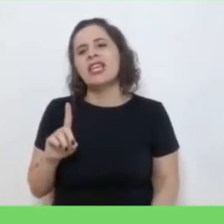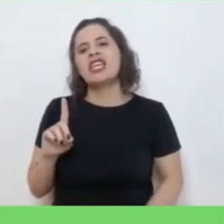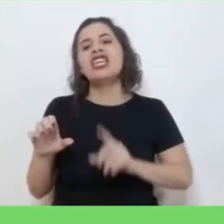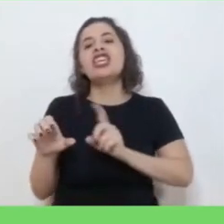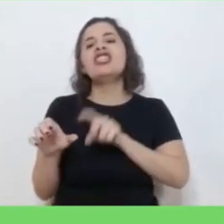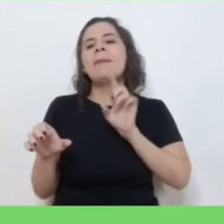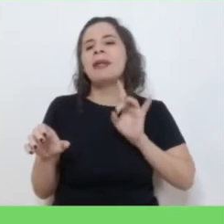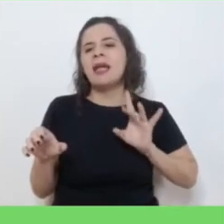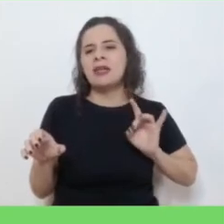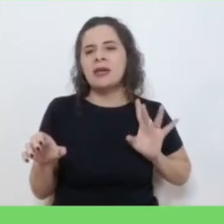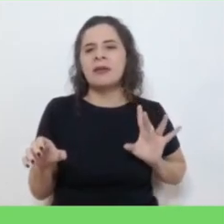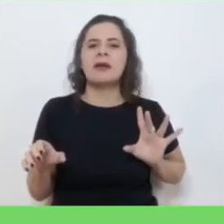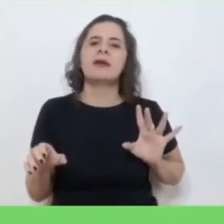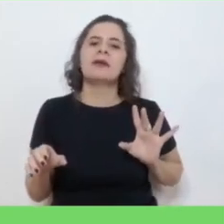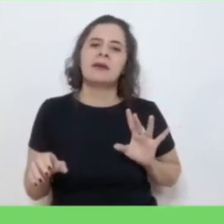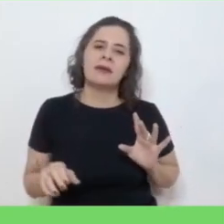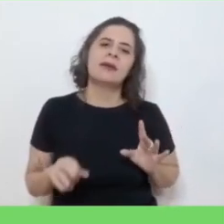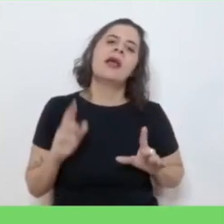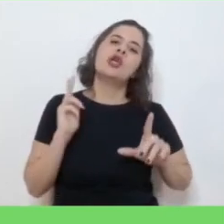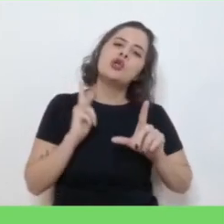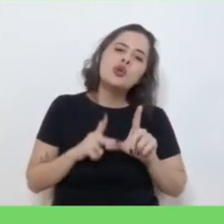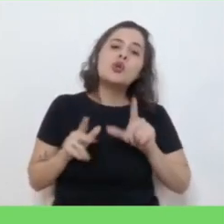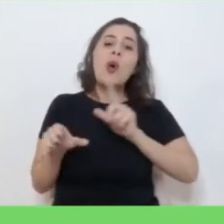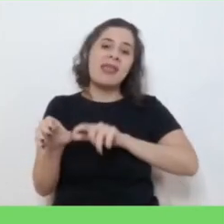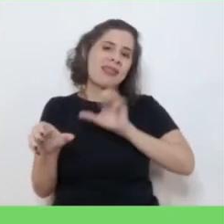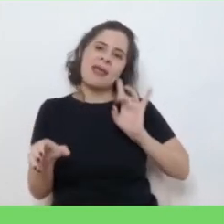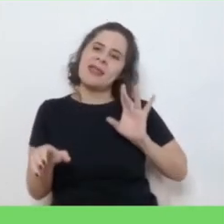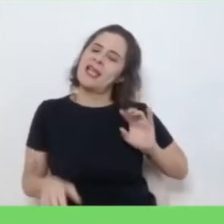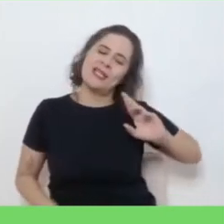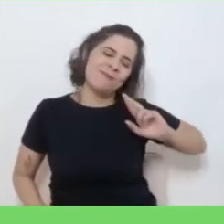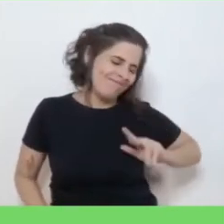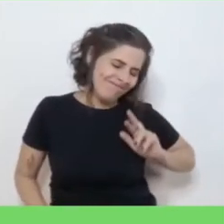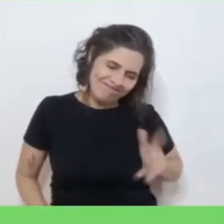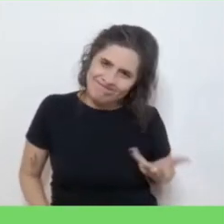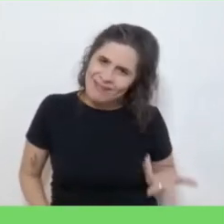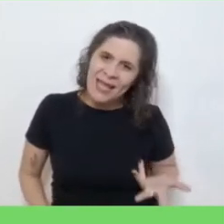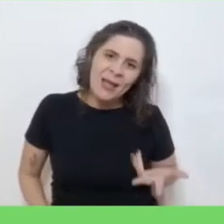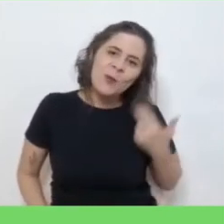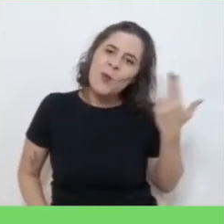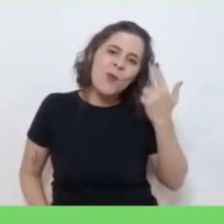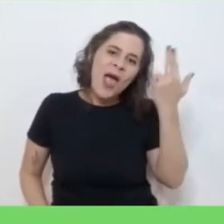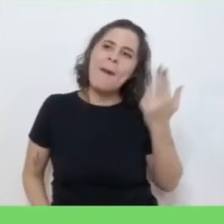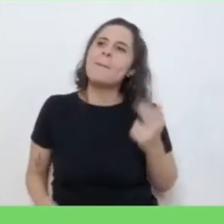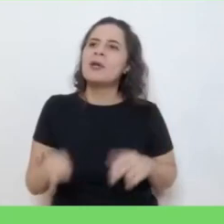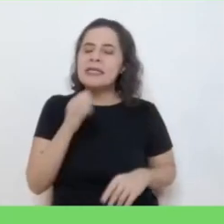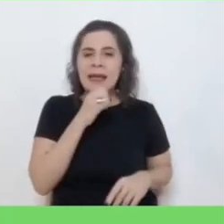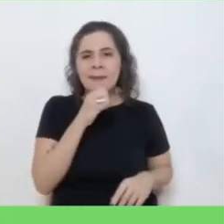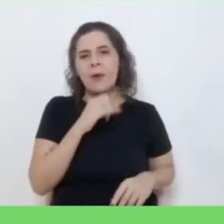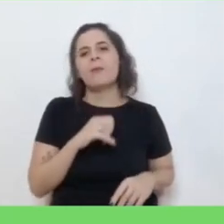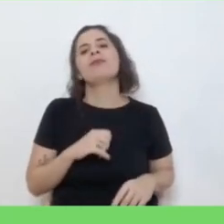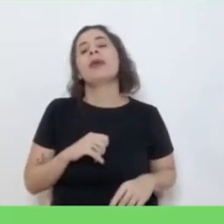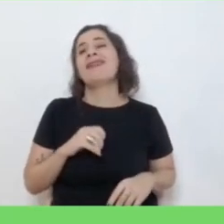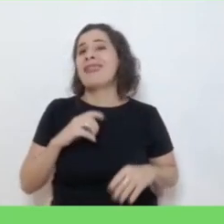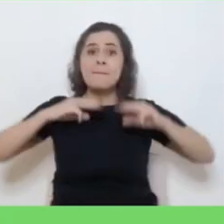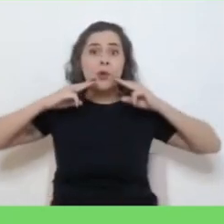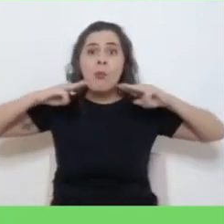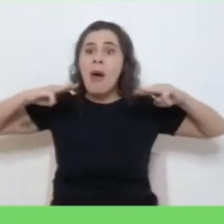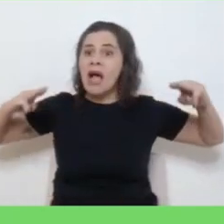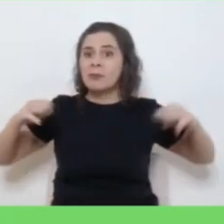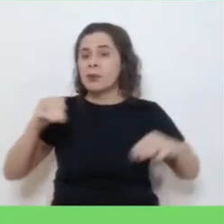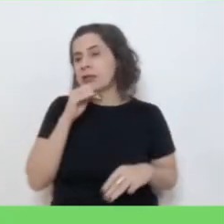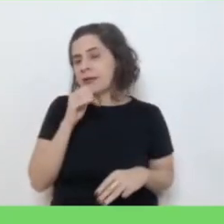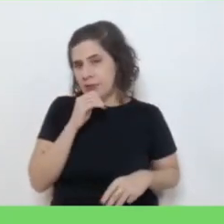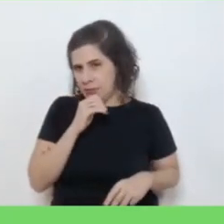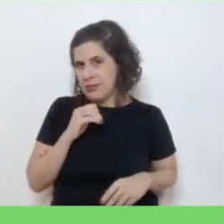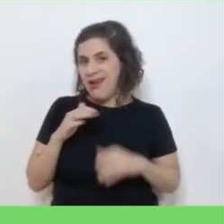pequenos estúdios, porque tem dinheiro, tem muito dinheiro de marketing, né? Então você vê, por exemplo, até mesmo a aquisição de uma